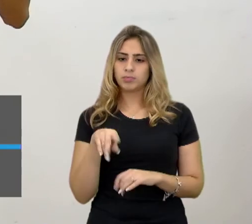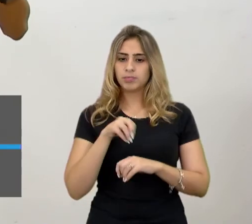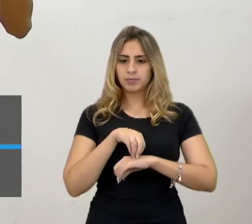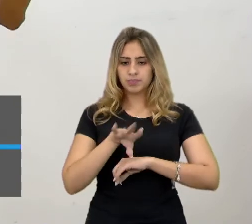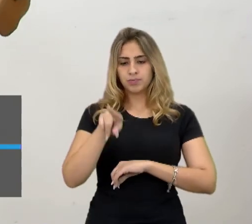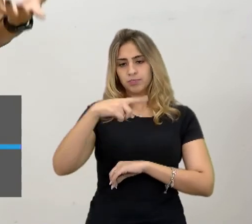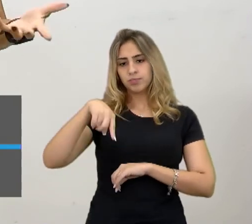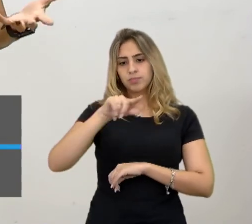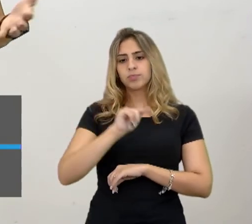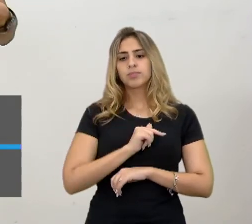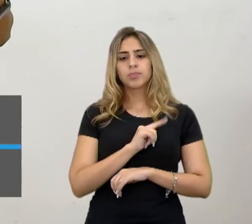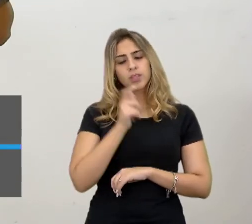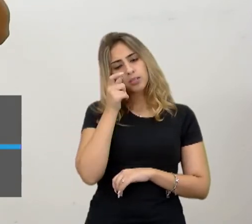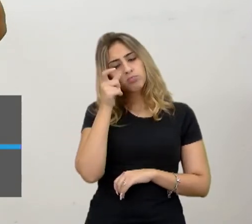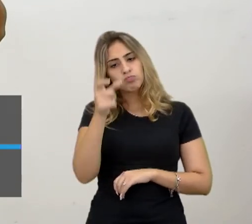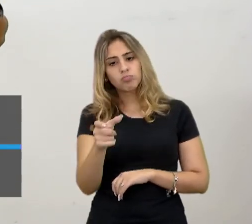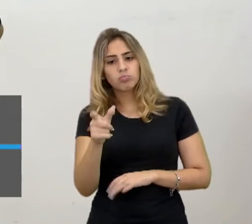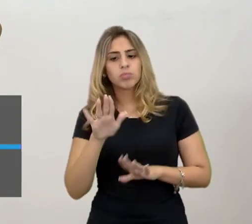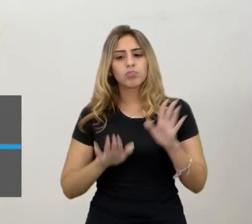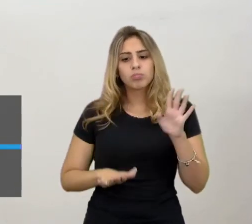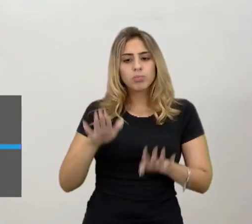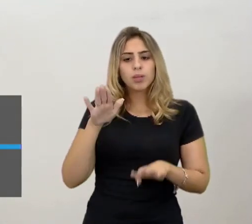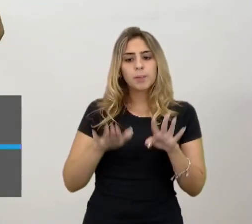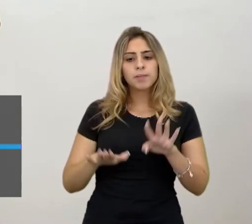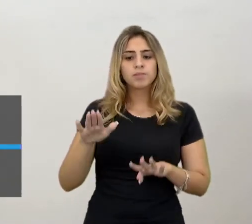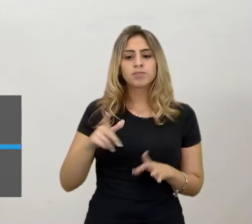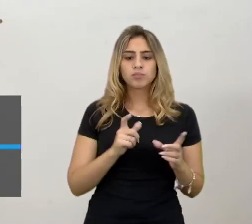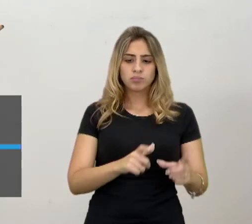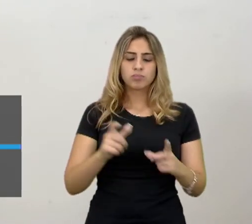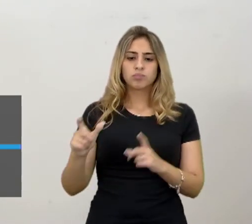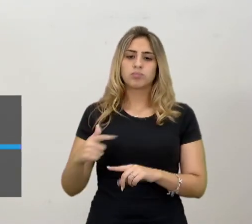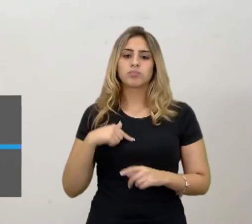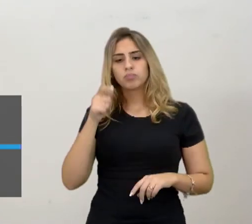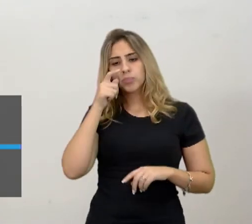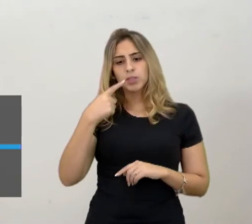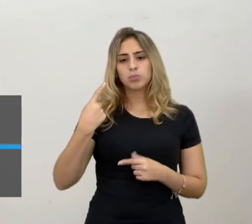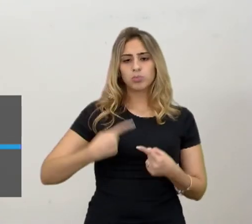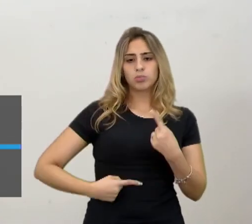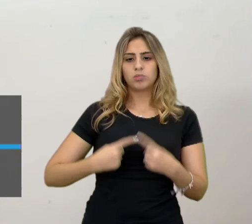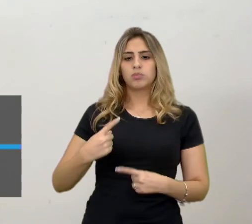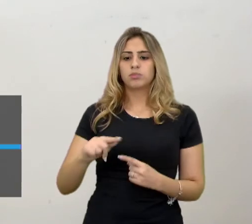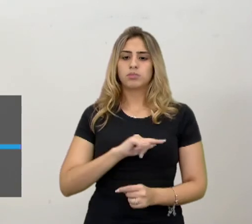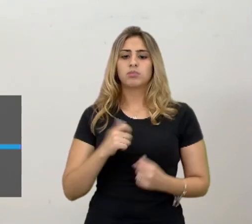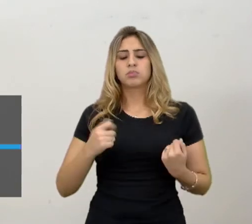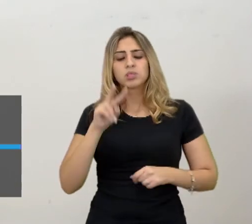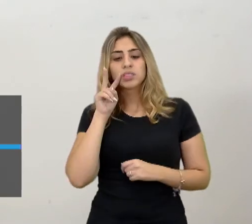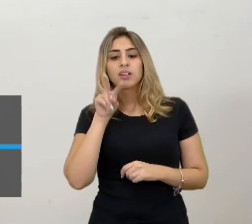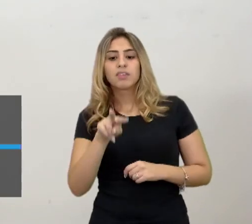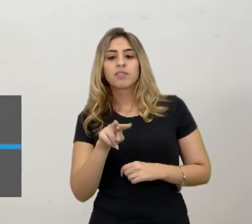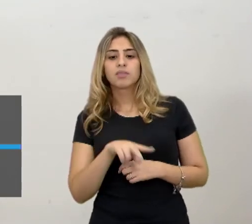dar é porque tem interesses, né? Depende da nação, tem interesses políticos, tem que ver se